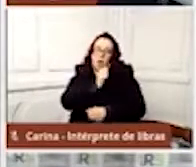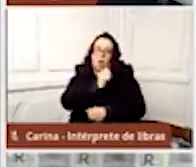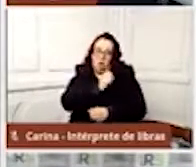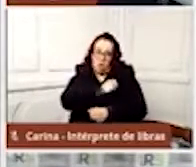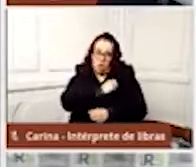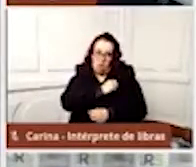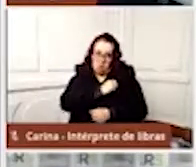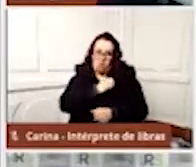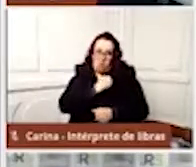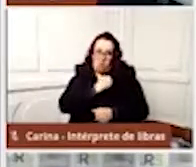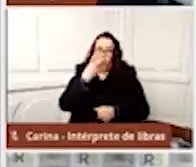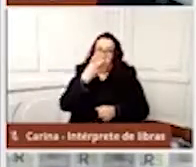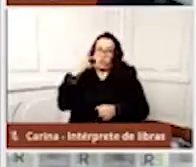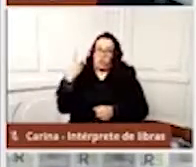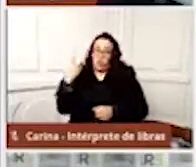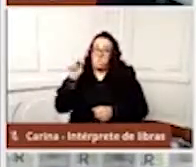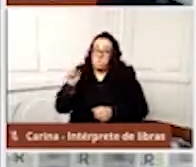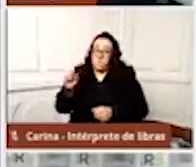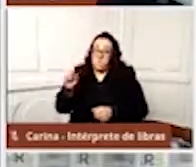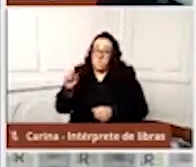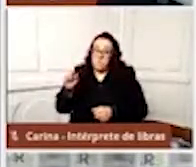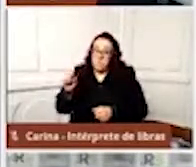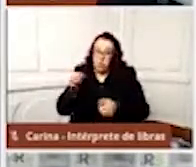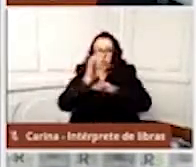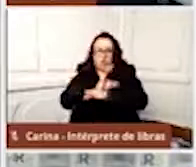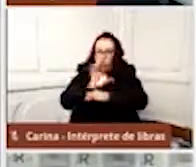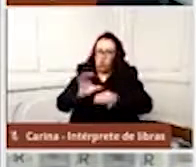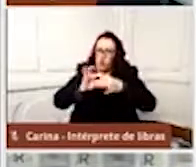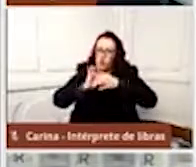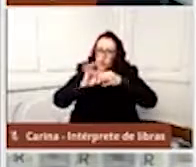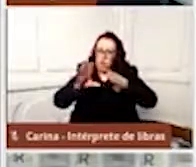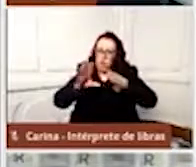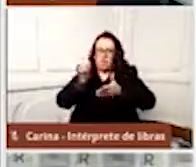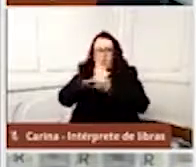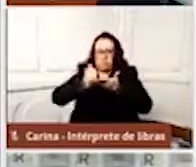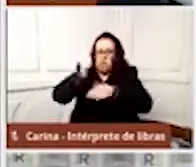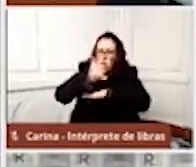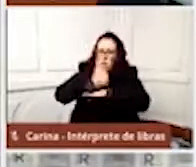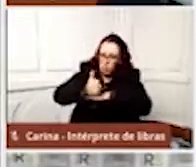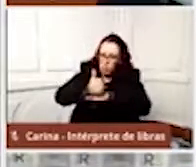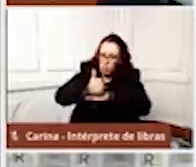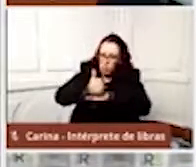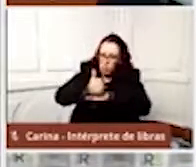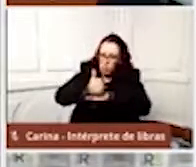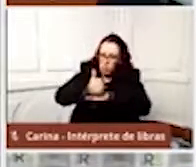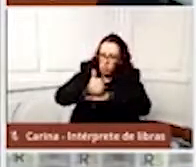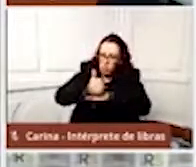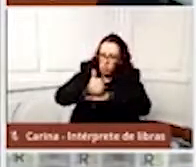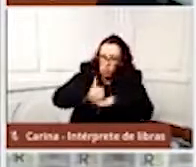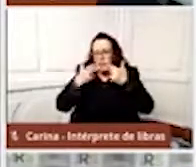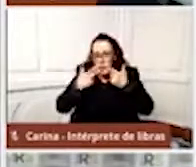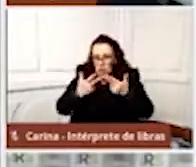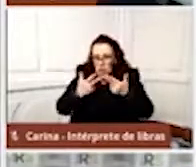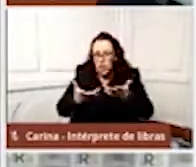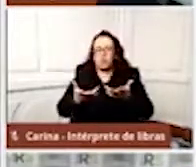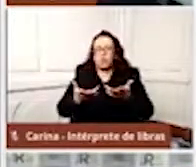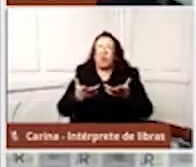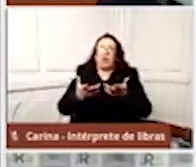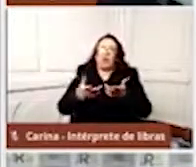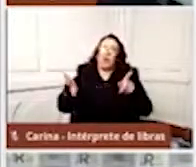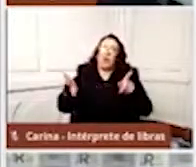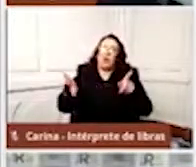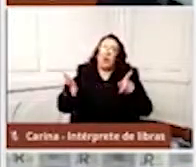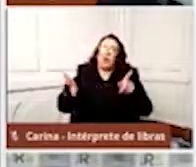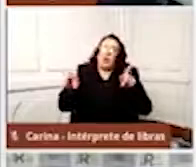livres também, profissionalizantes, idiomas, artes e similares, também serão permitidos o retorno. E se prevê aqui